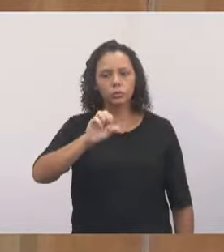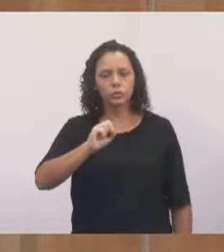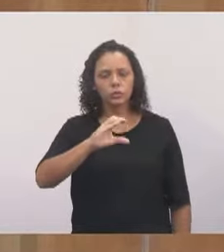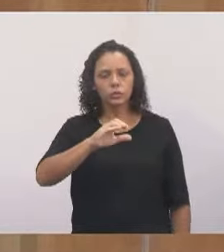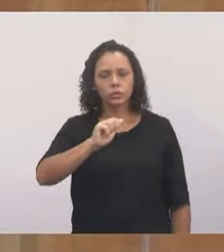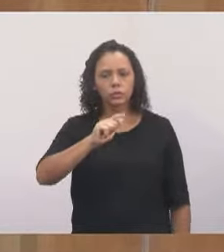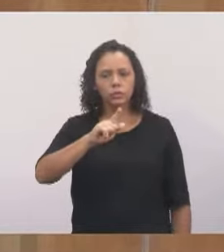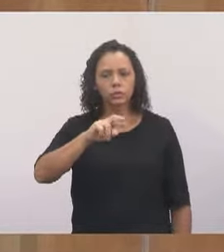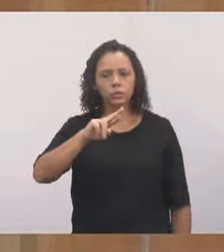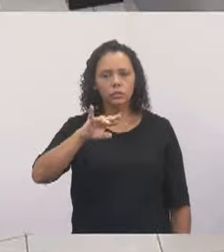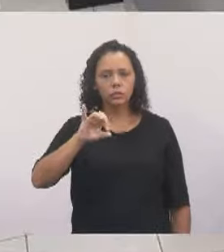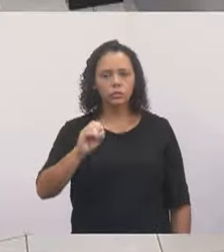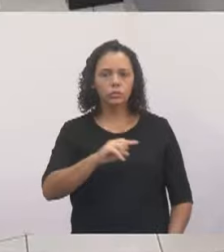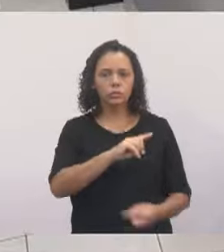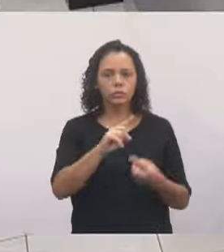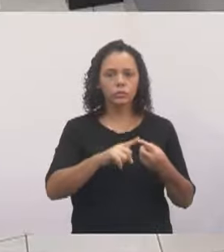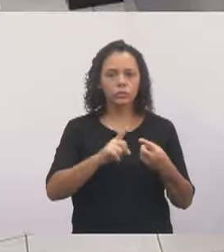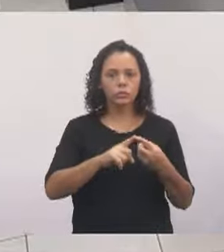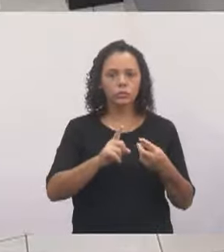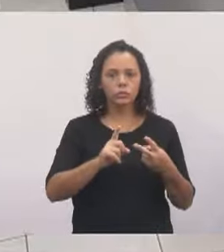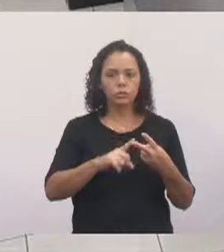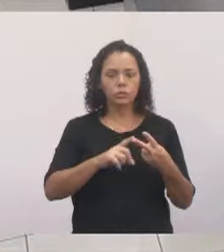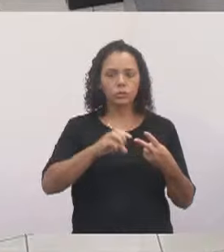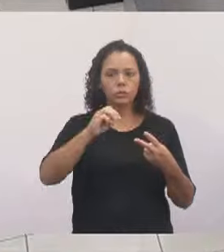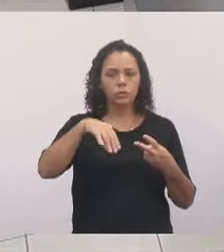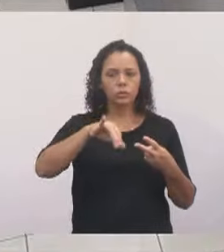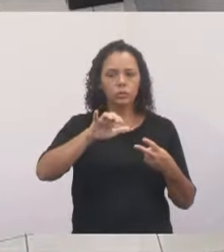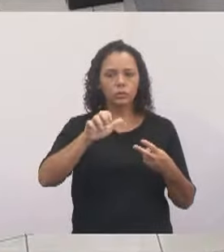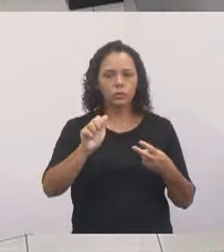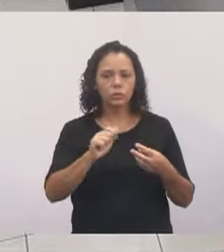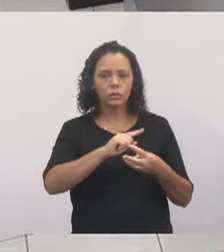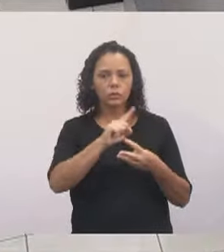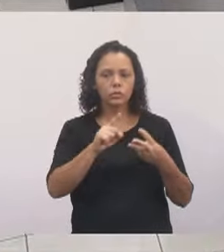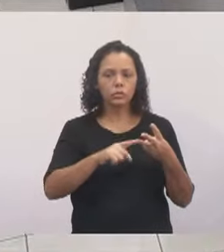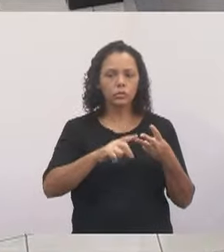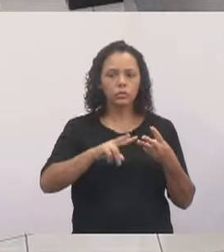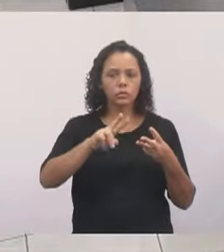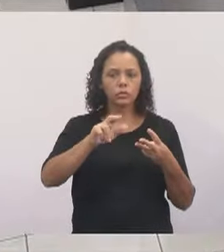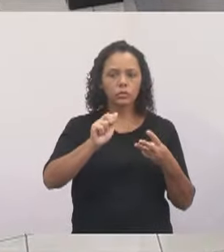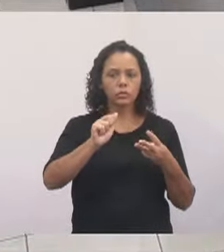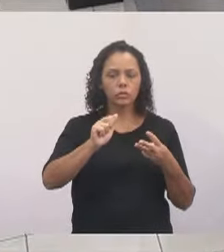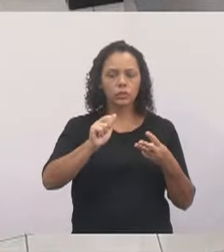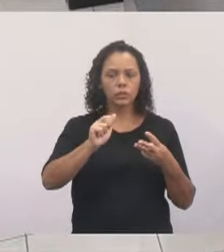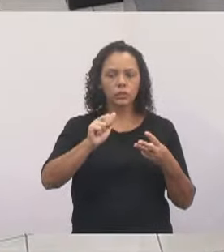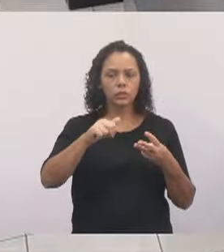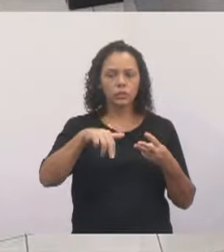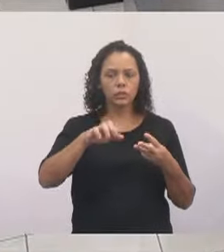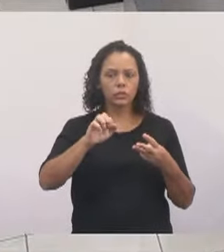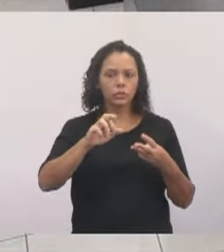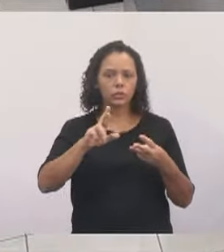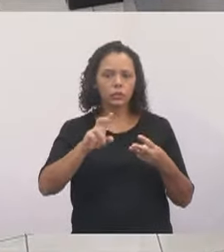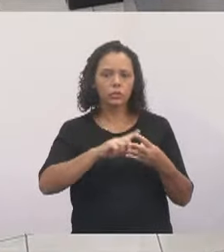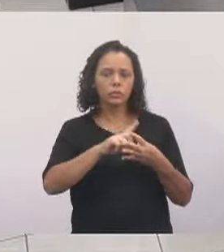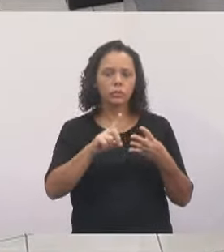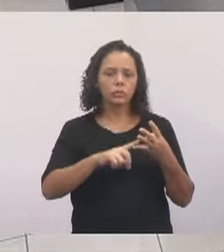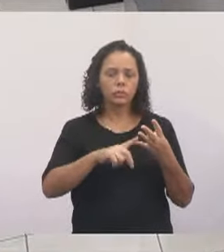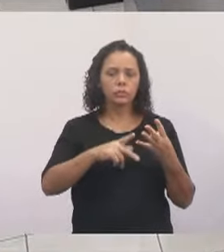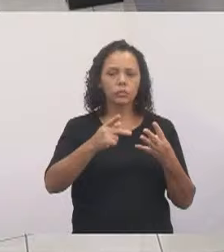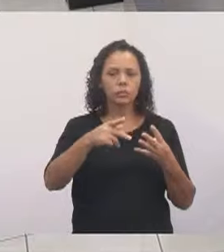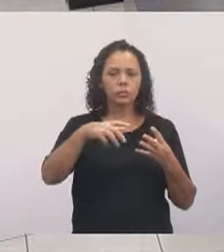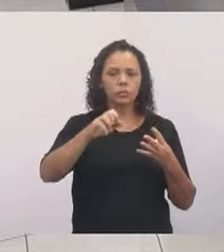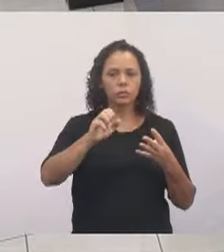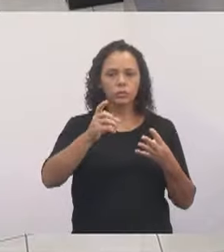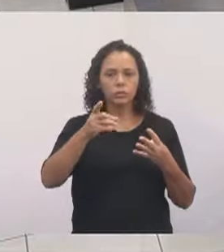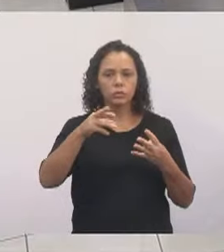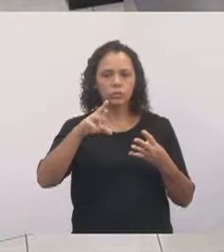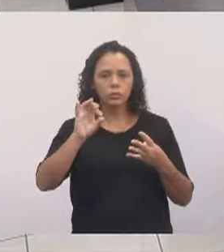Mica, também o Warner, o senhor Pedro Mota novamente e também o presidente hoje, né, o Latino,